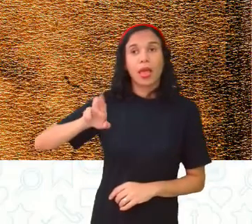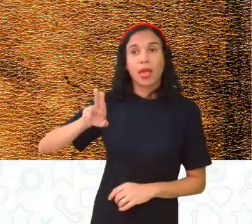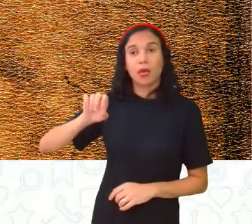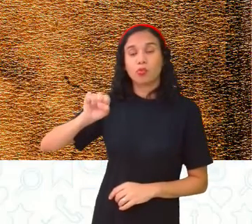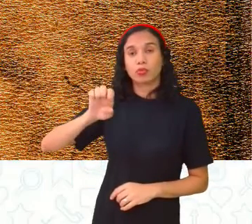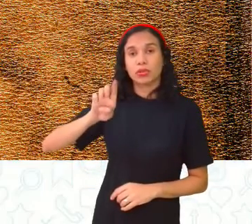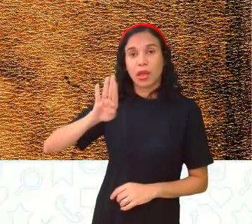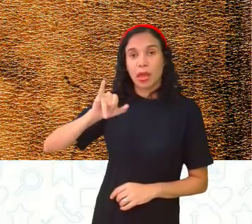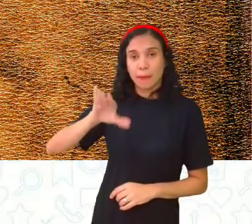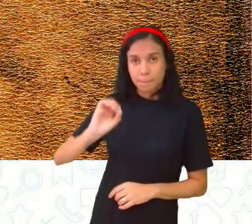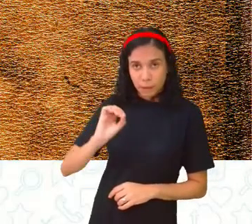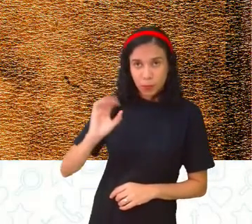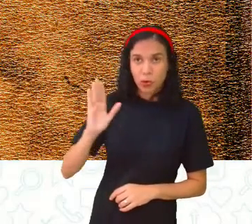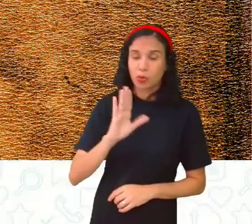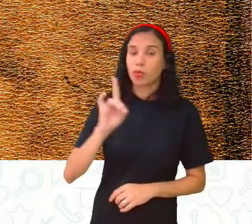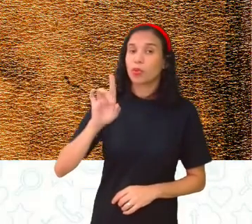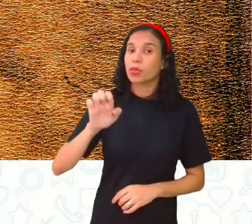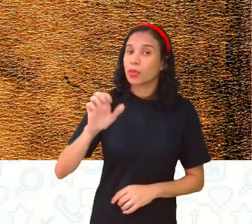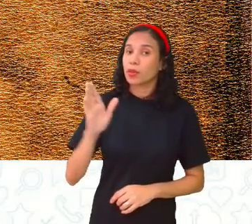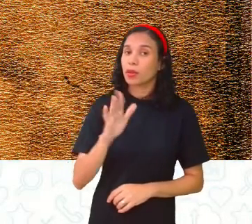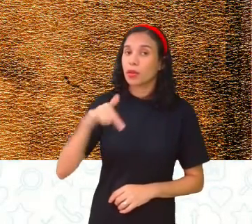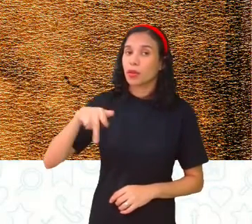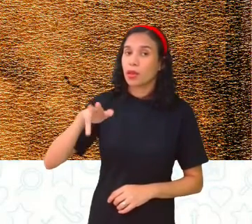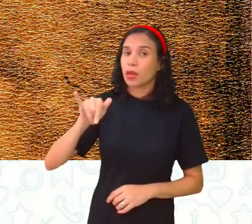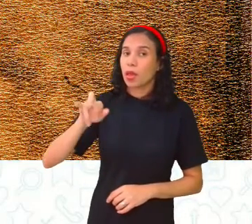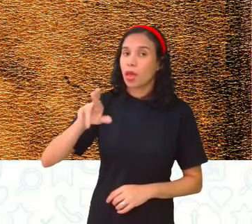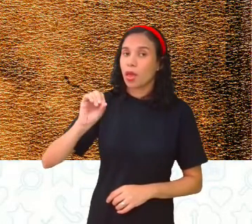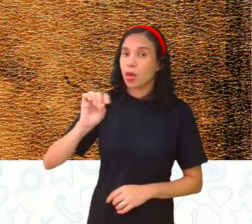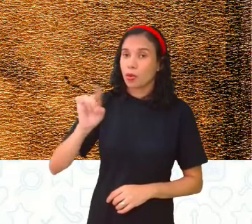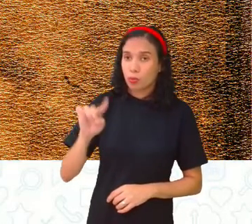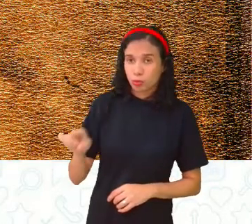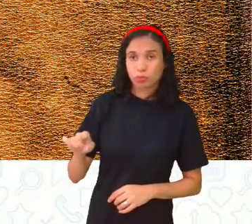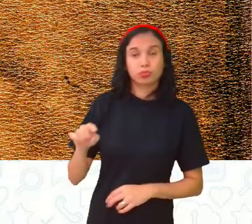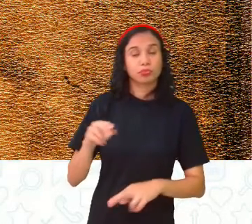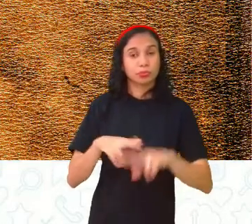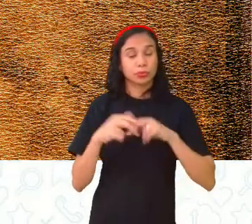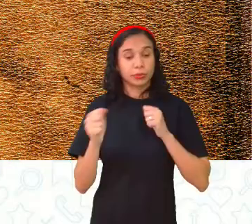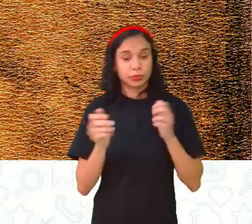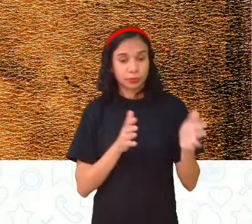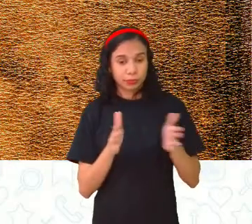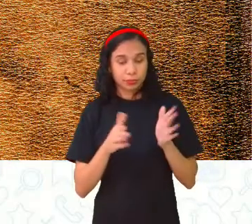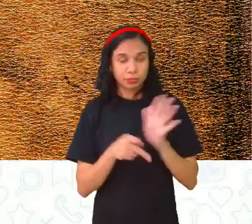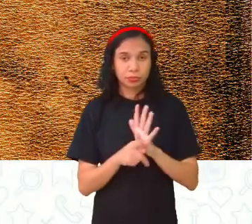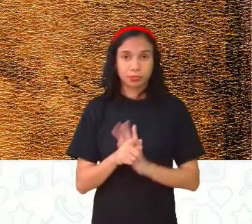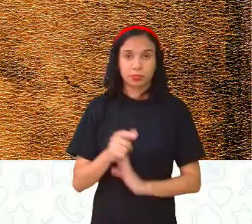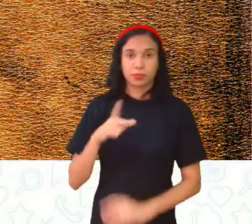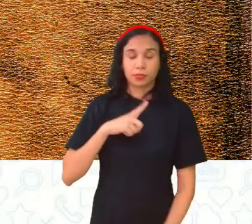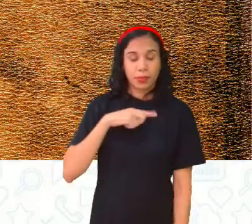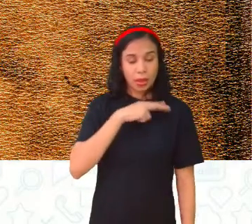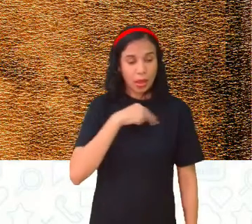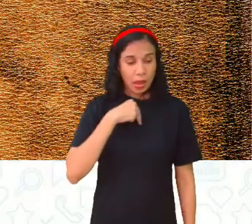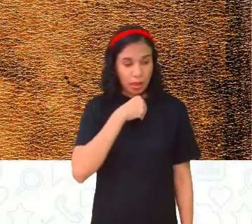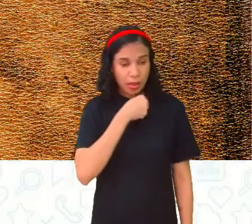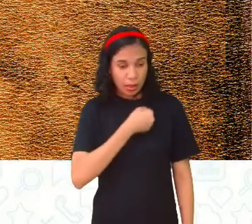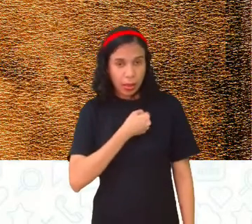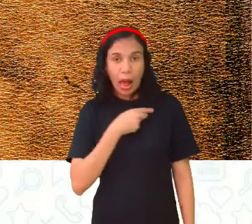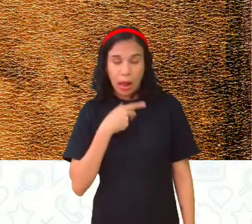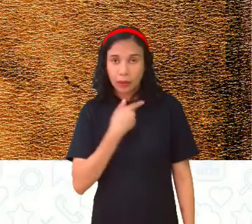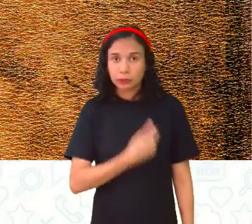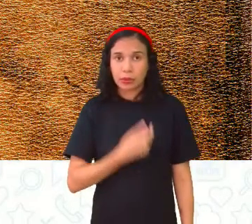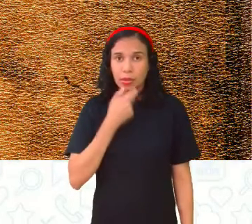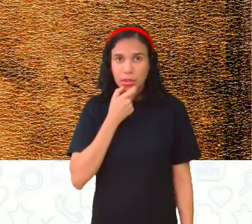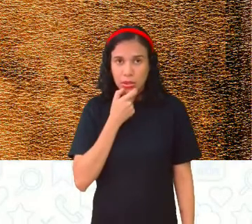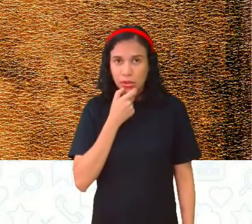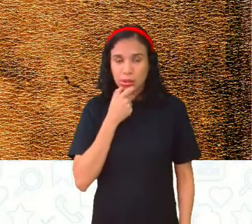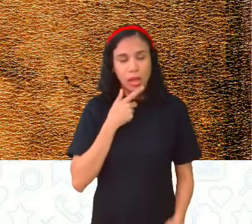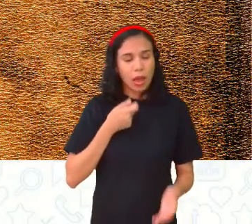de 1850, certo? Então, nesse período aí, a Inglaterra pressionava para